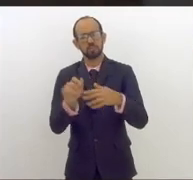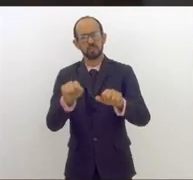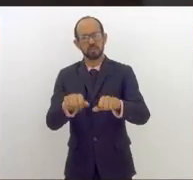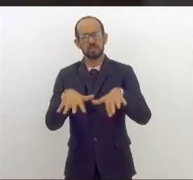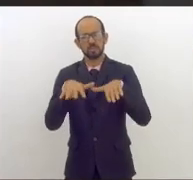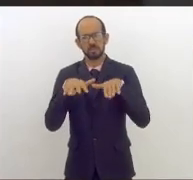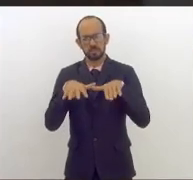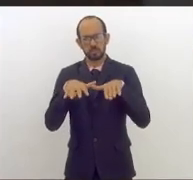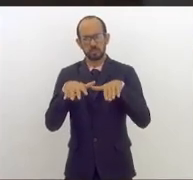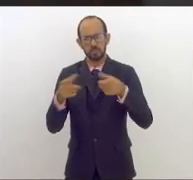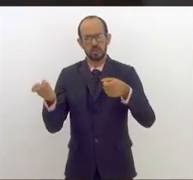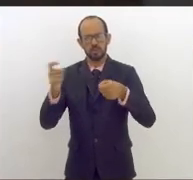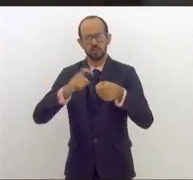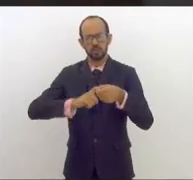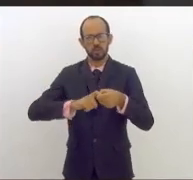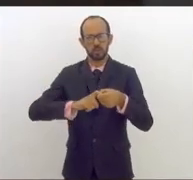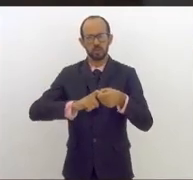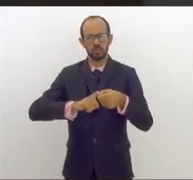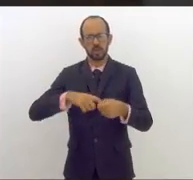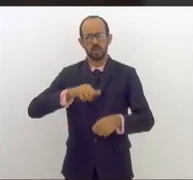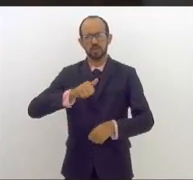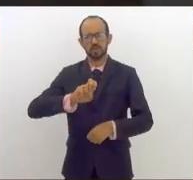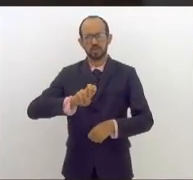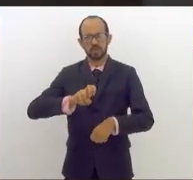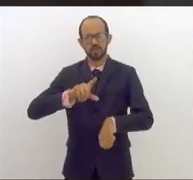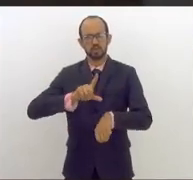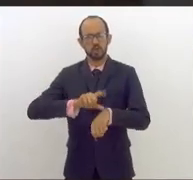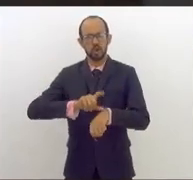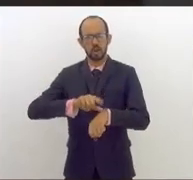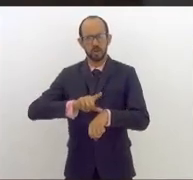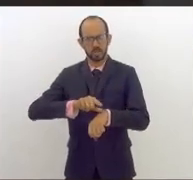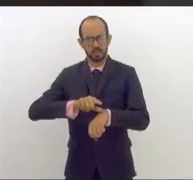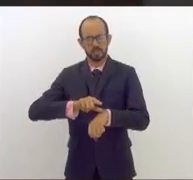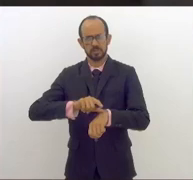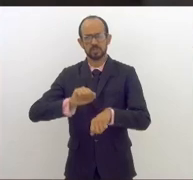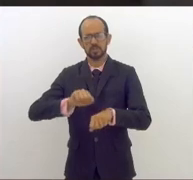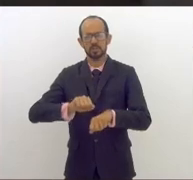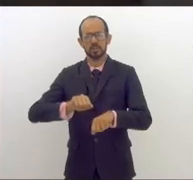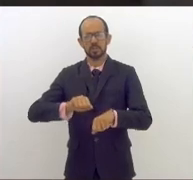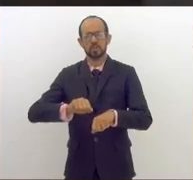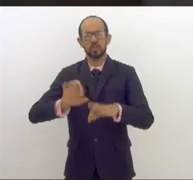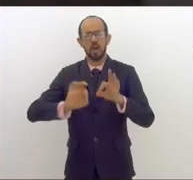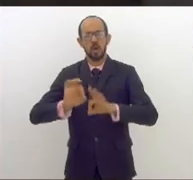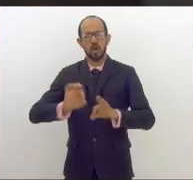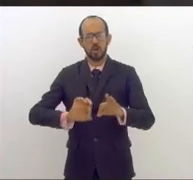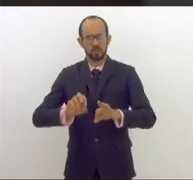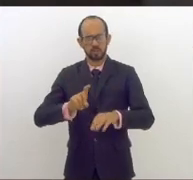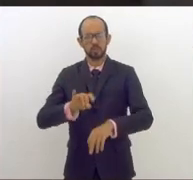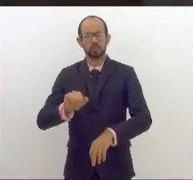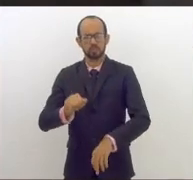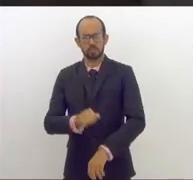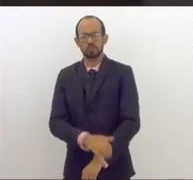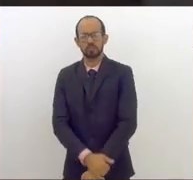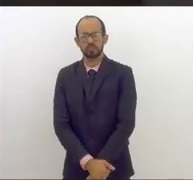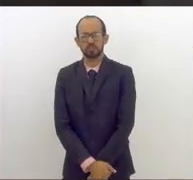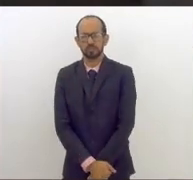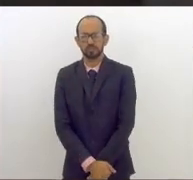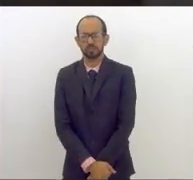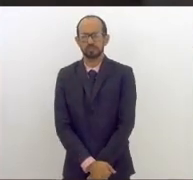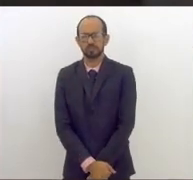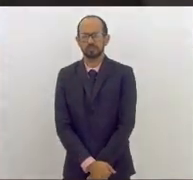sessão retornaremos as 15 horas com a ordem do dia